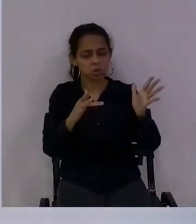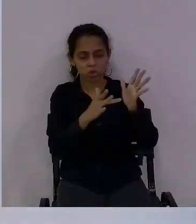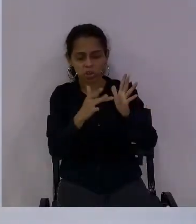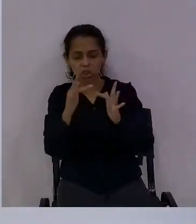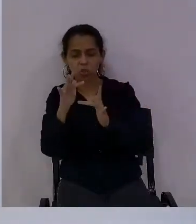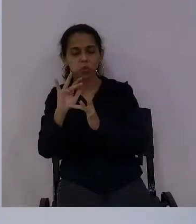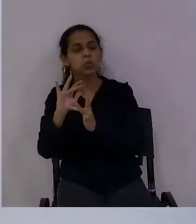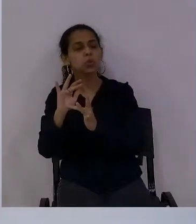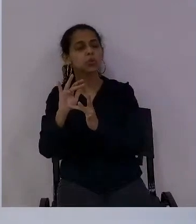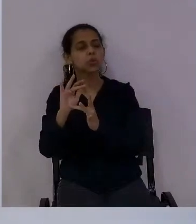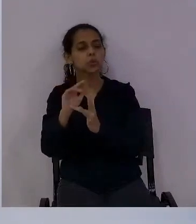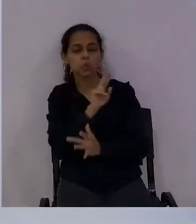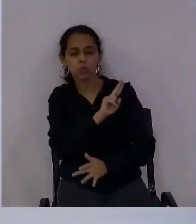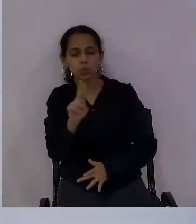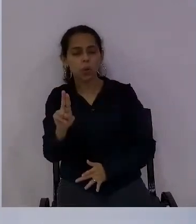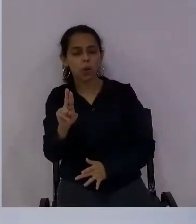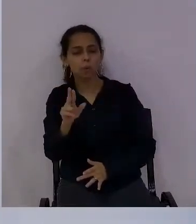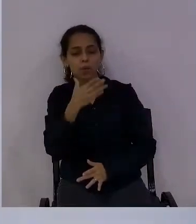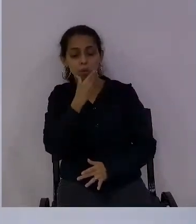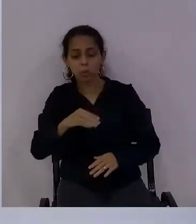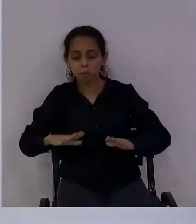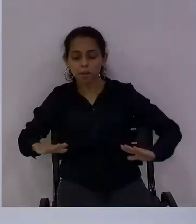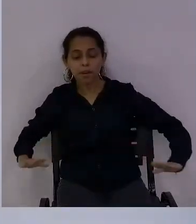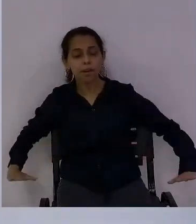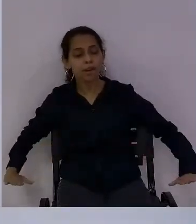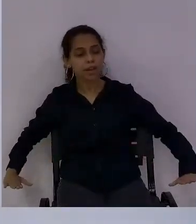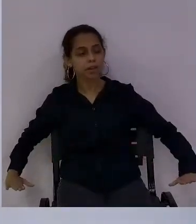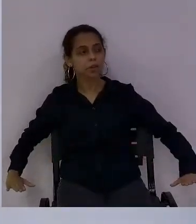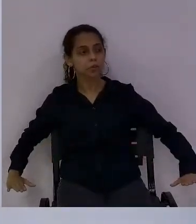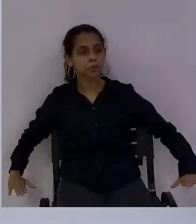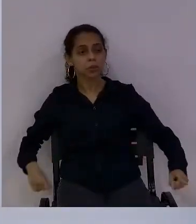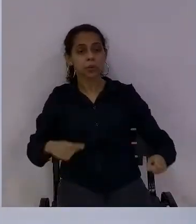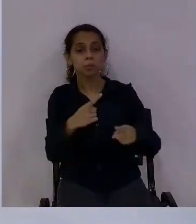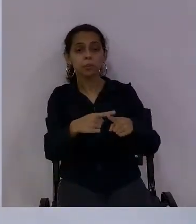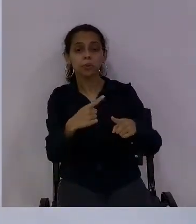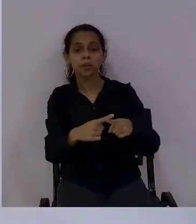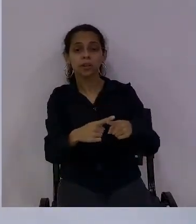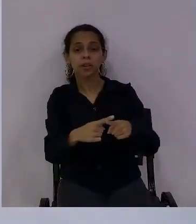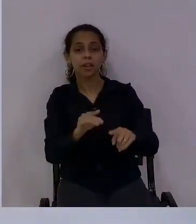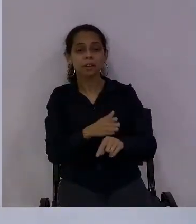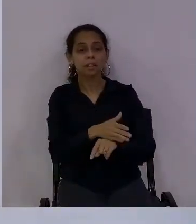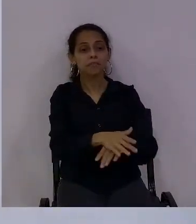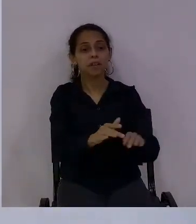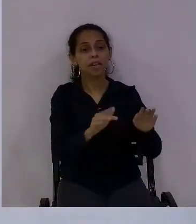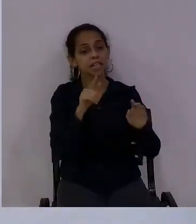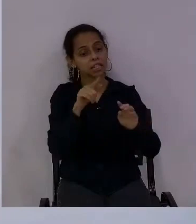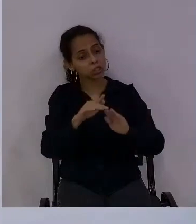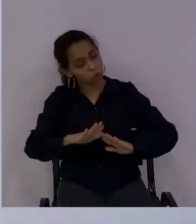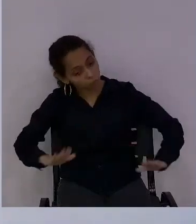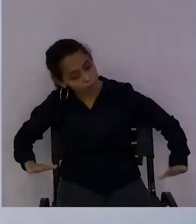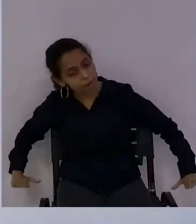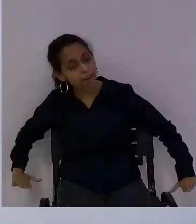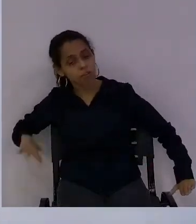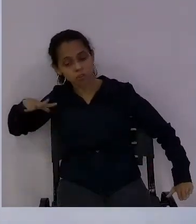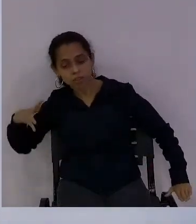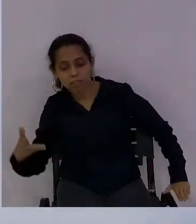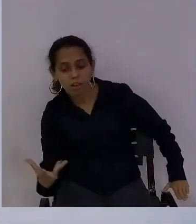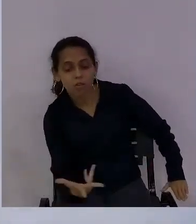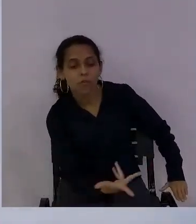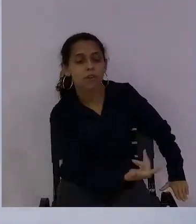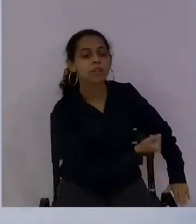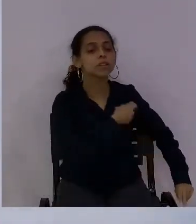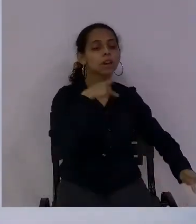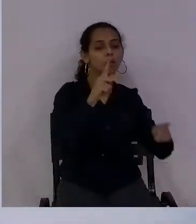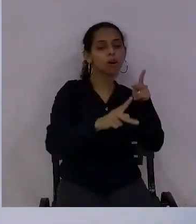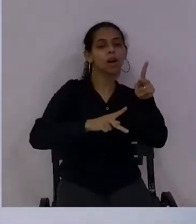chamar Jesus, porque através dele viria a salvação para o povo. O nome Jesus significa